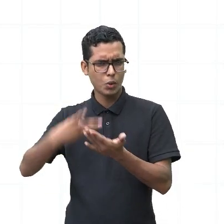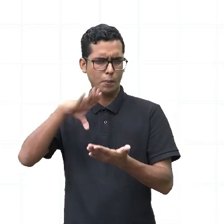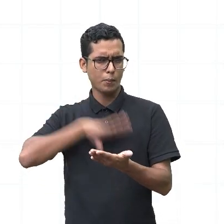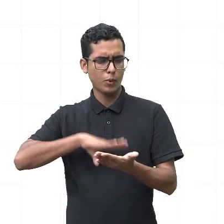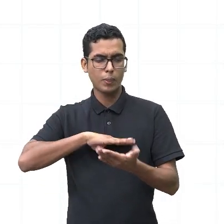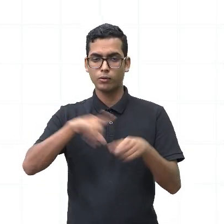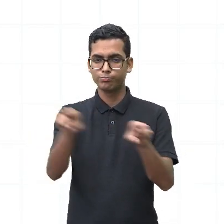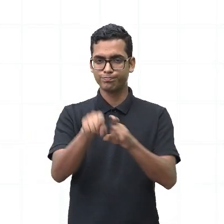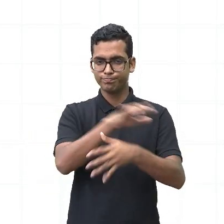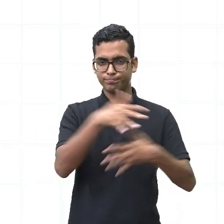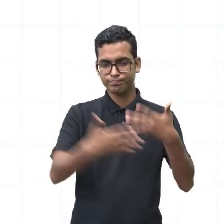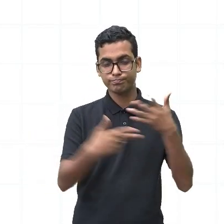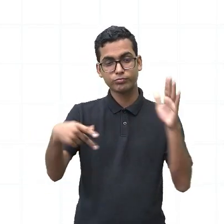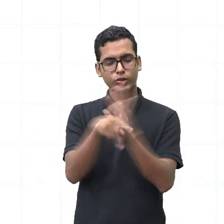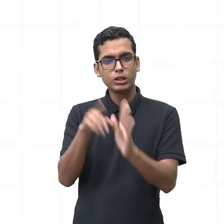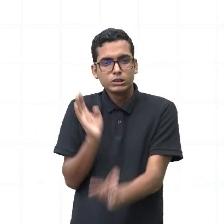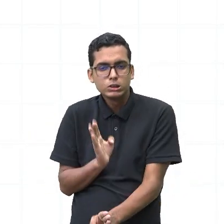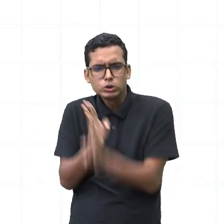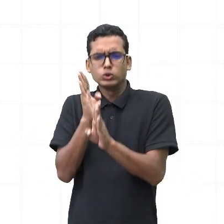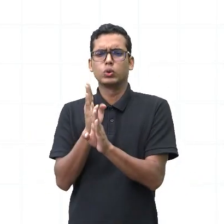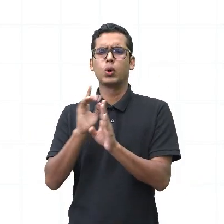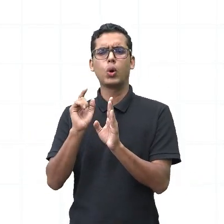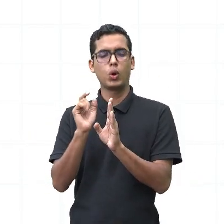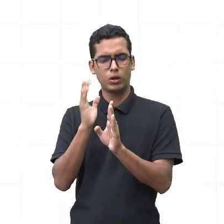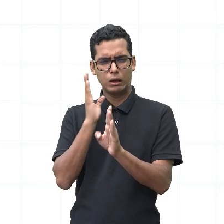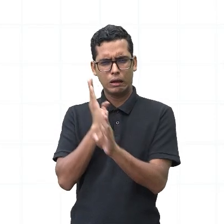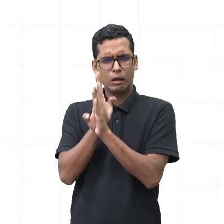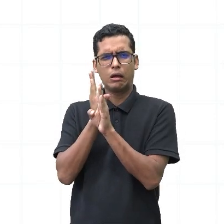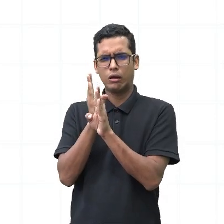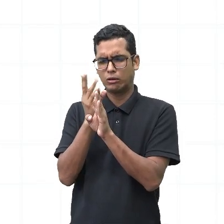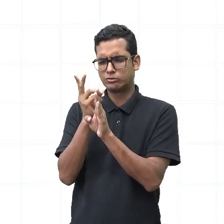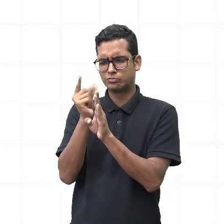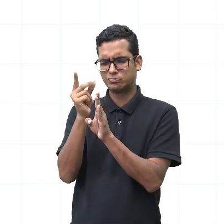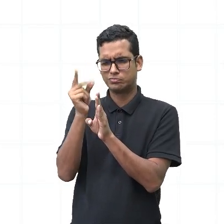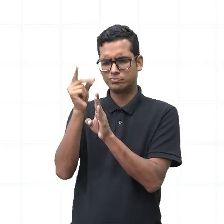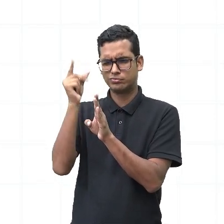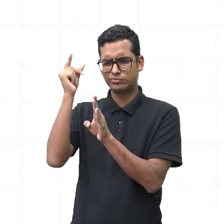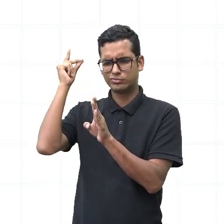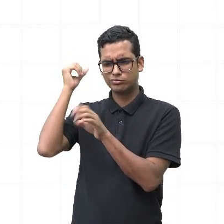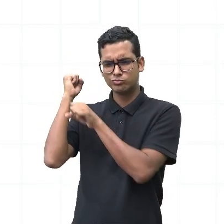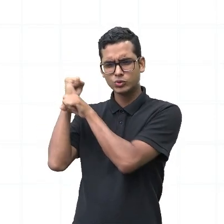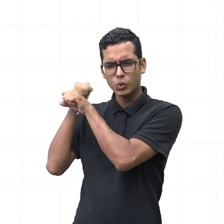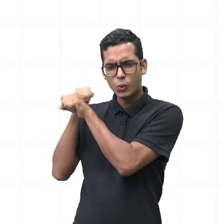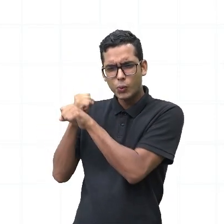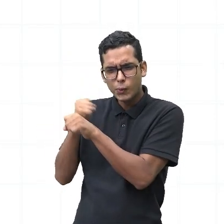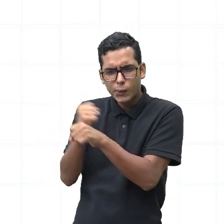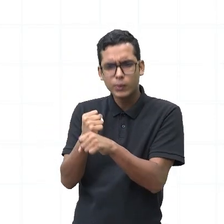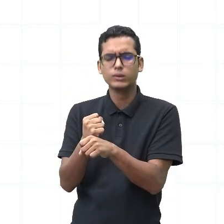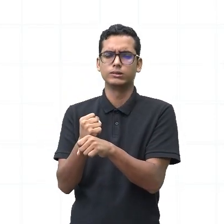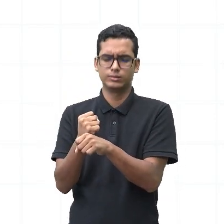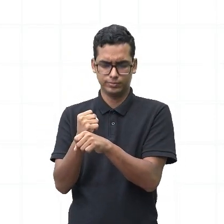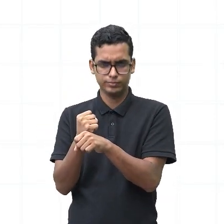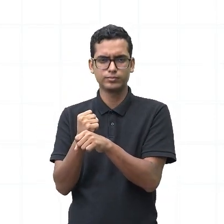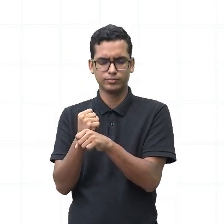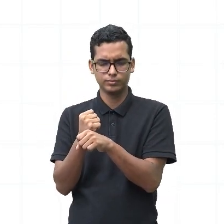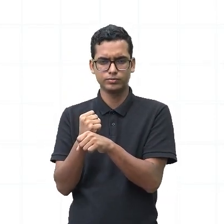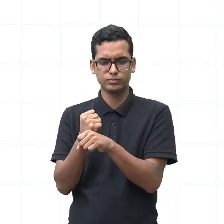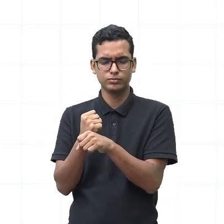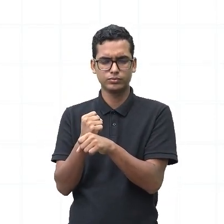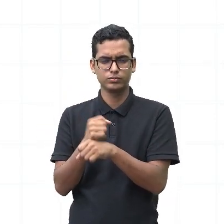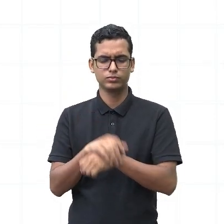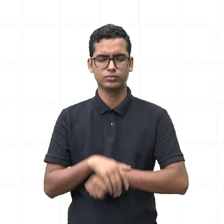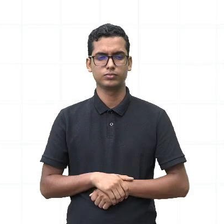né, assim, uma coisa assim de muito tempo, porque é um fenômeno que acontece, e o movimento que acontece com ela,